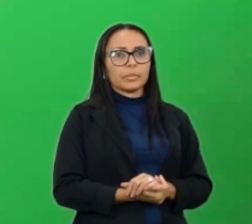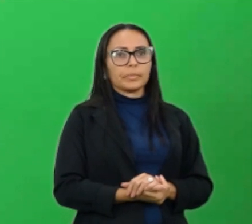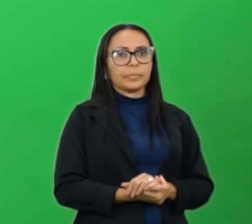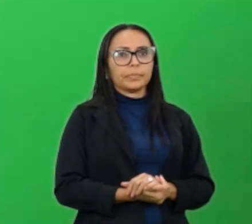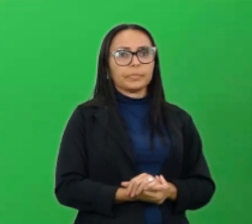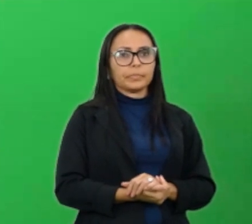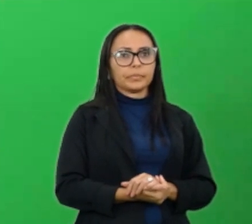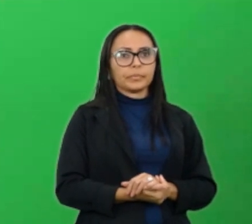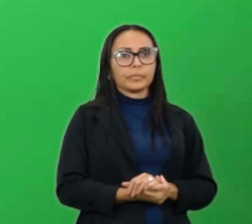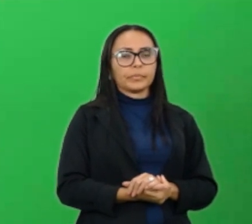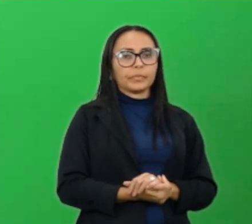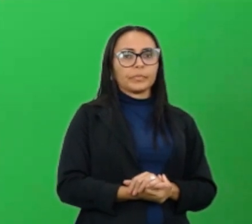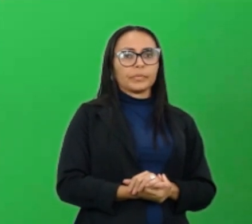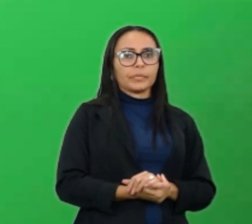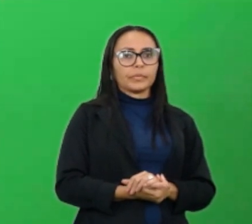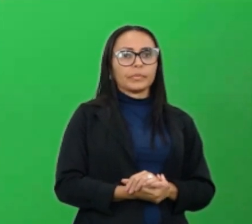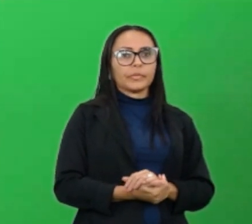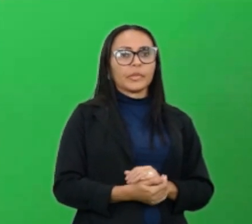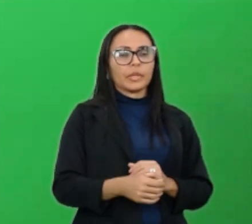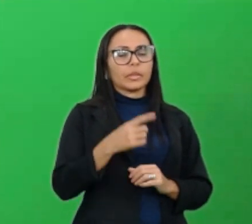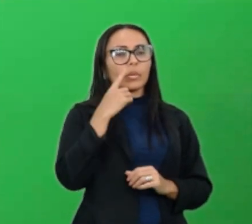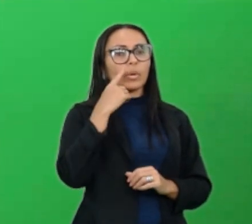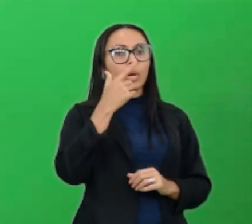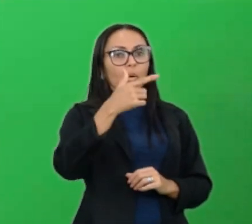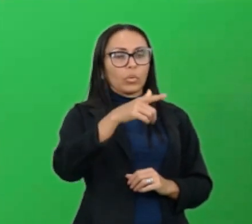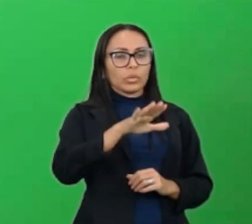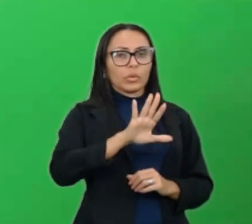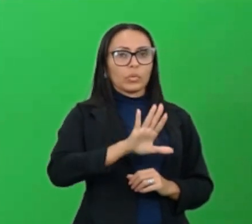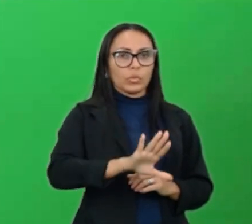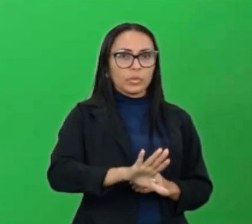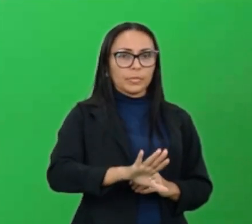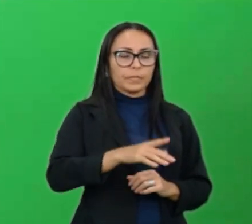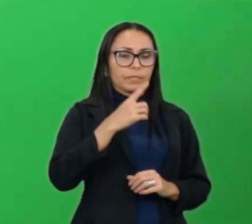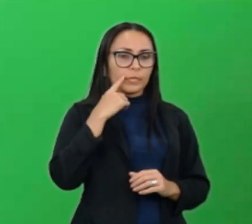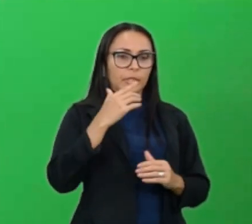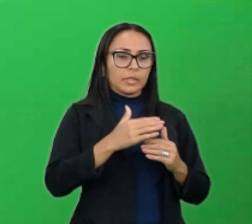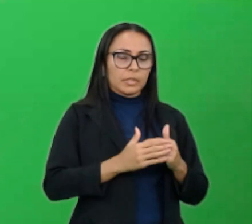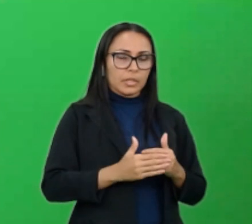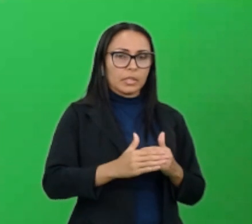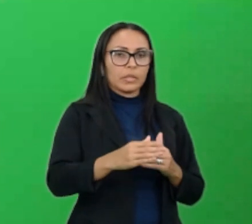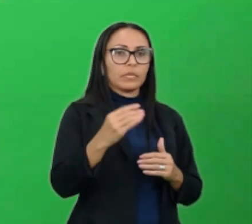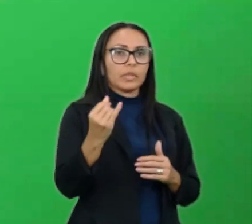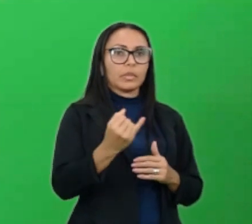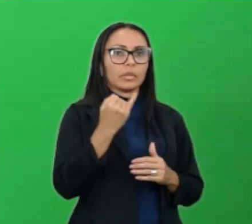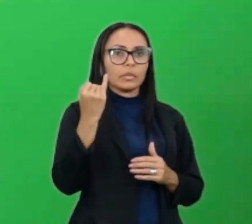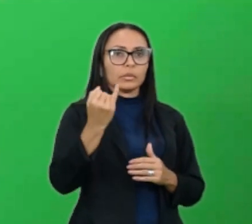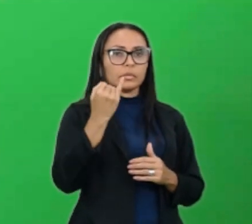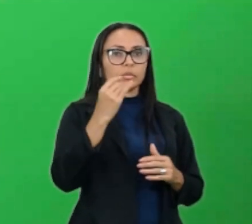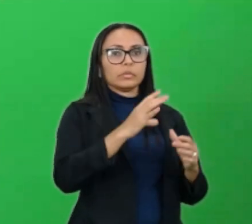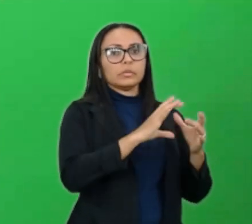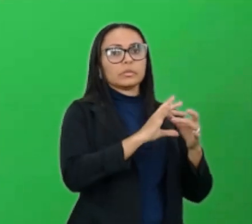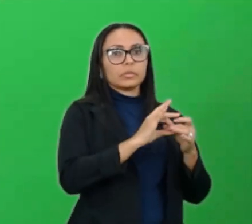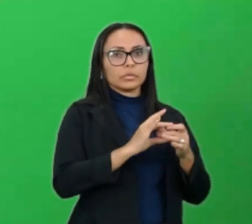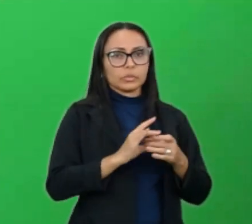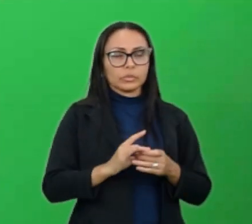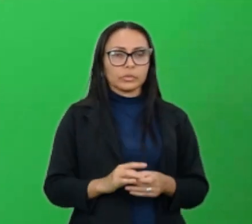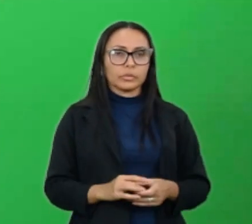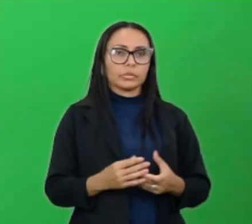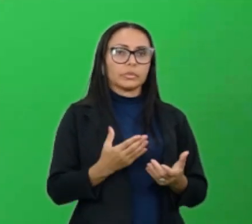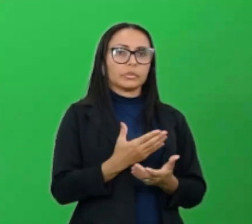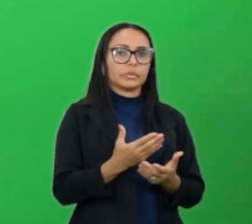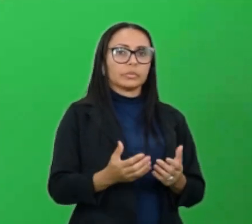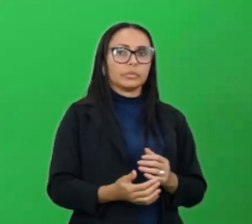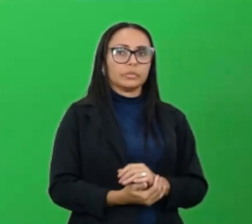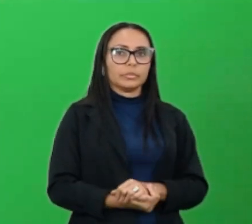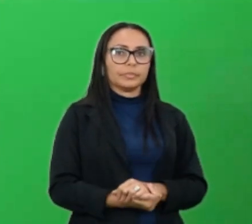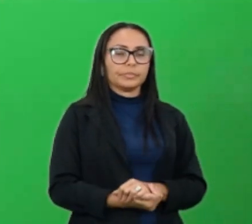Bom, uma outra iniciativa muito importante no contexto de indicadores de inovação é o chamado